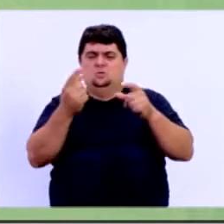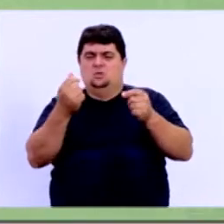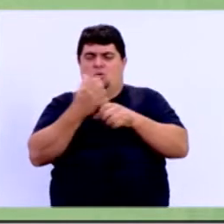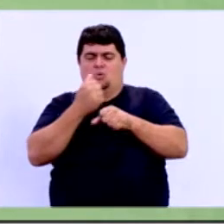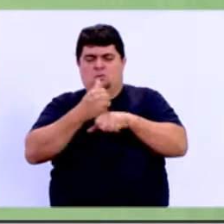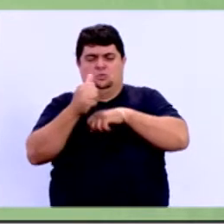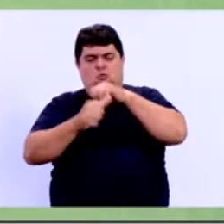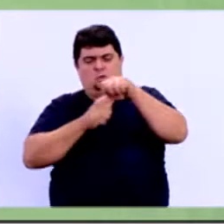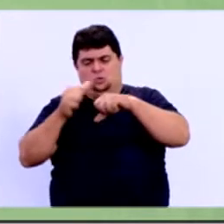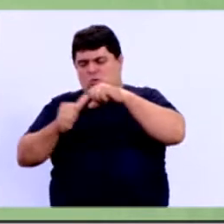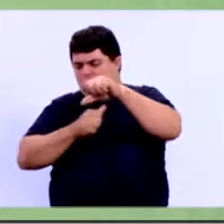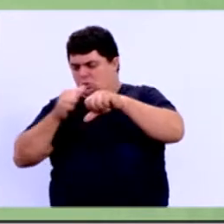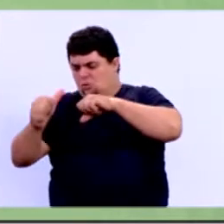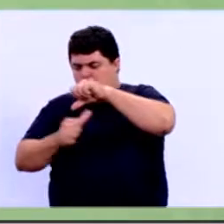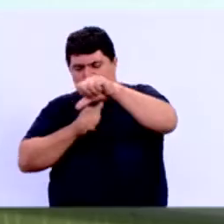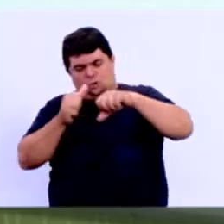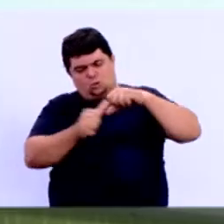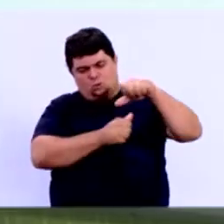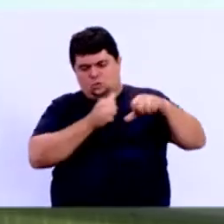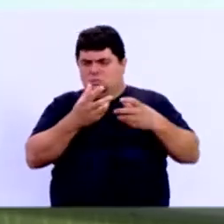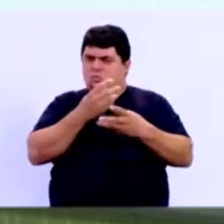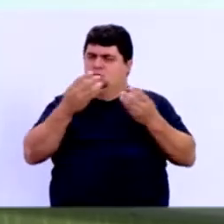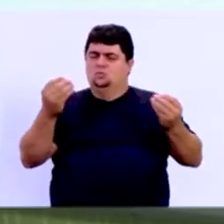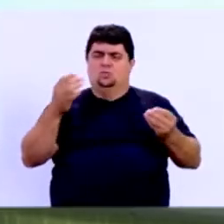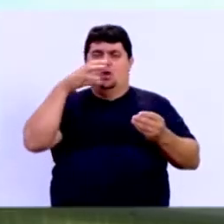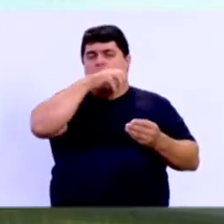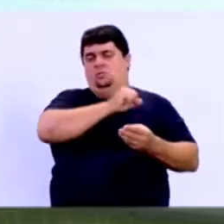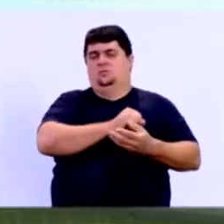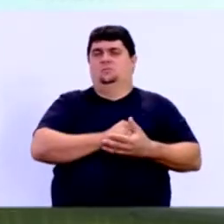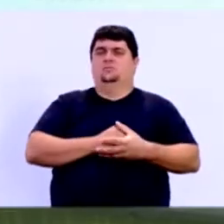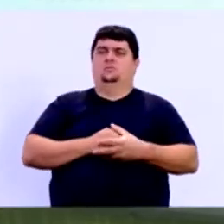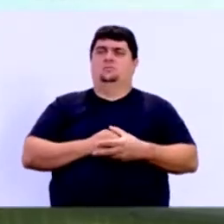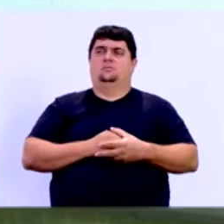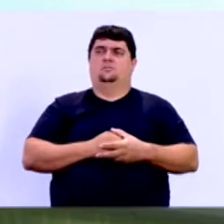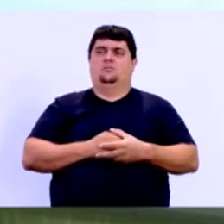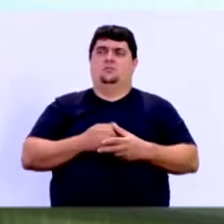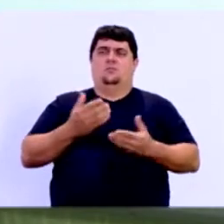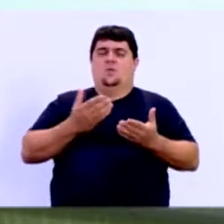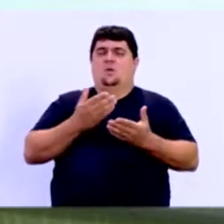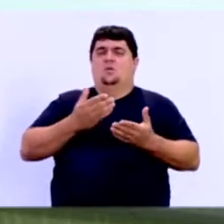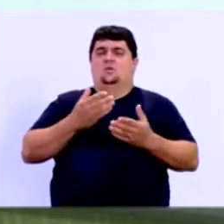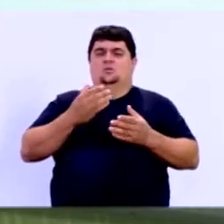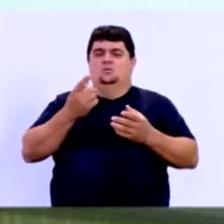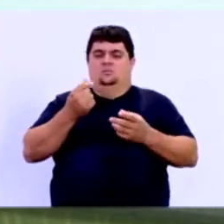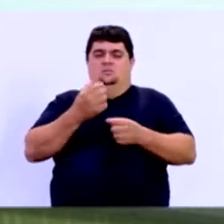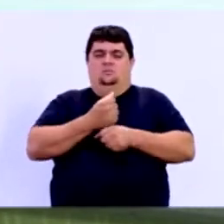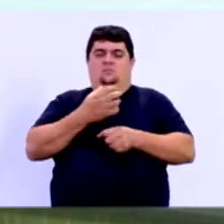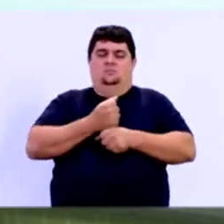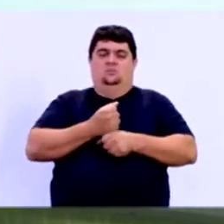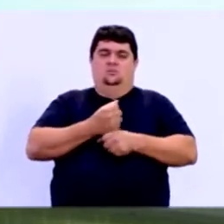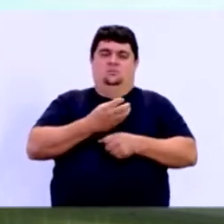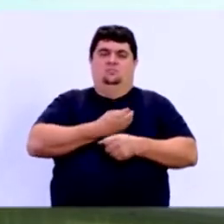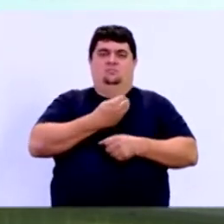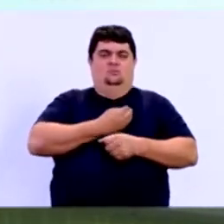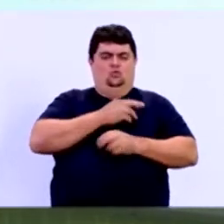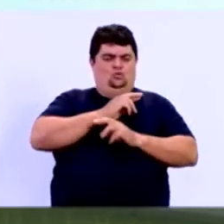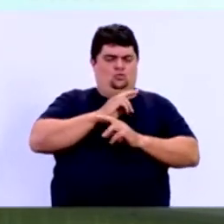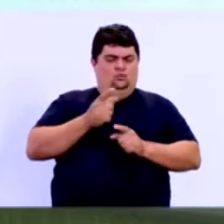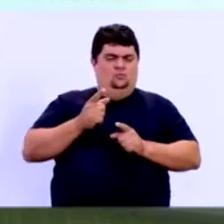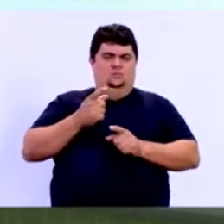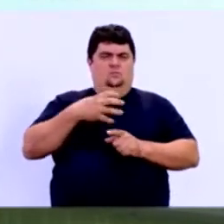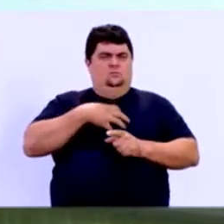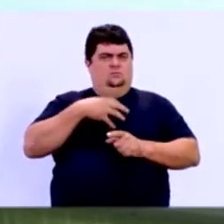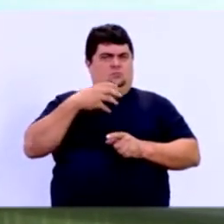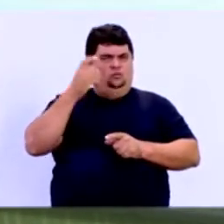por transformações, o cenário político passa por transformações. Hoje a economia ela vive uma situação difícil, uma situação